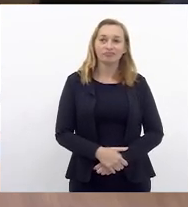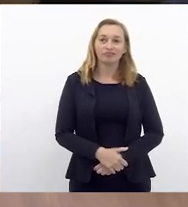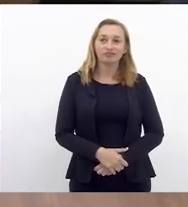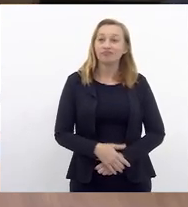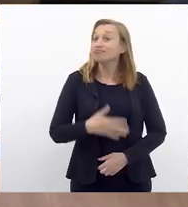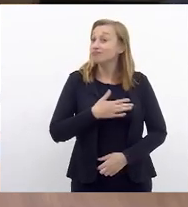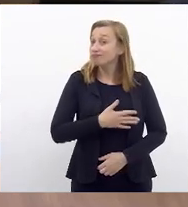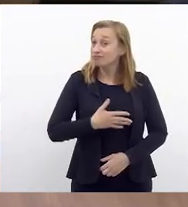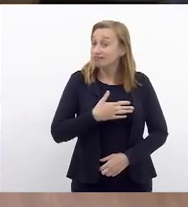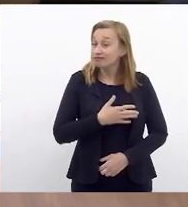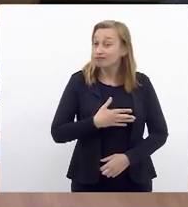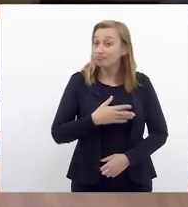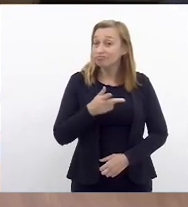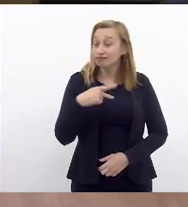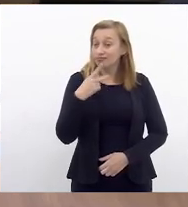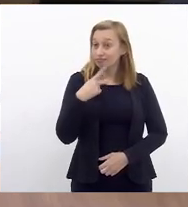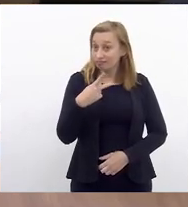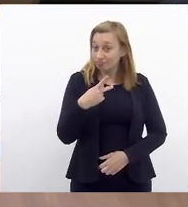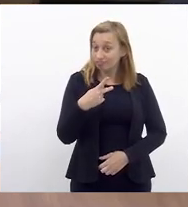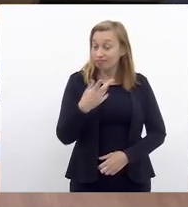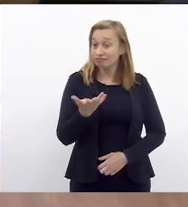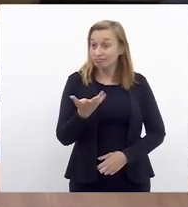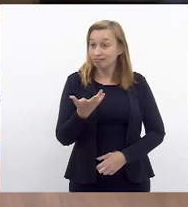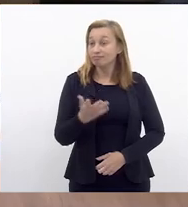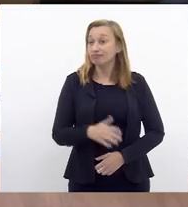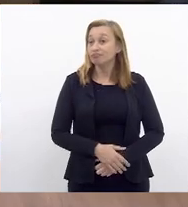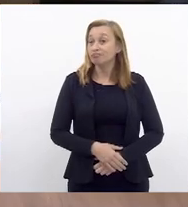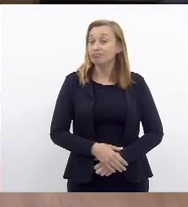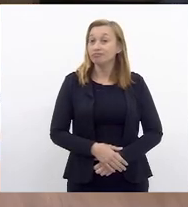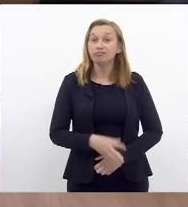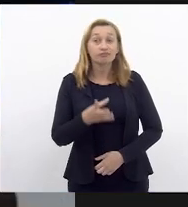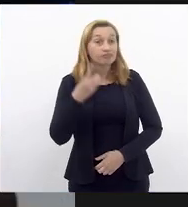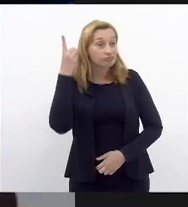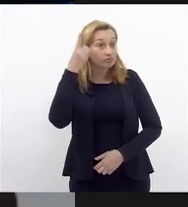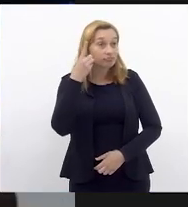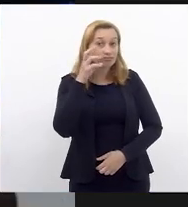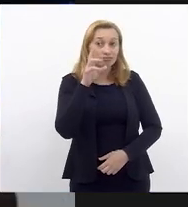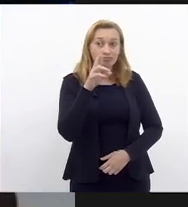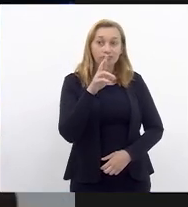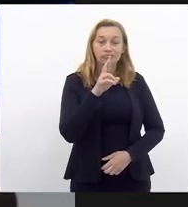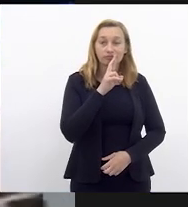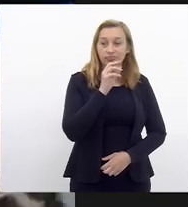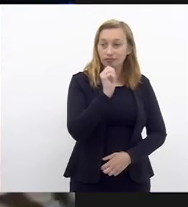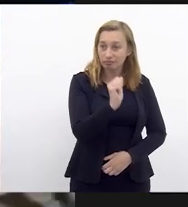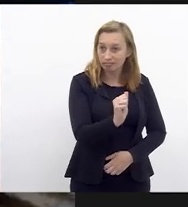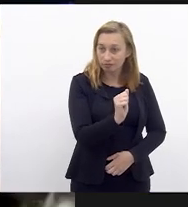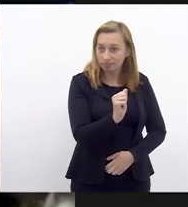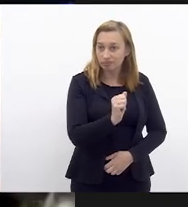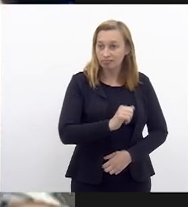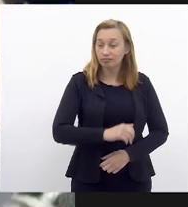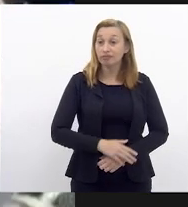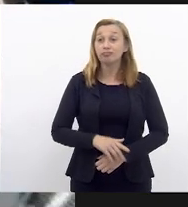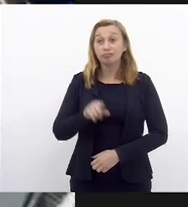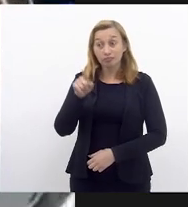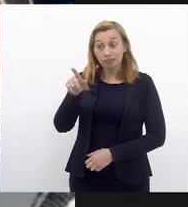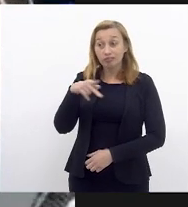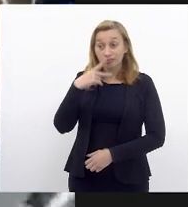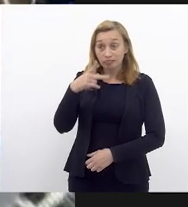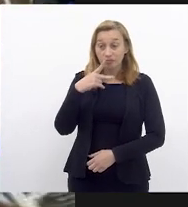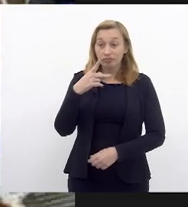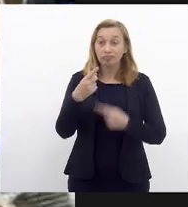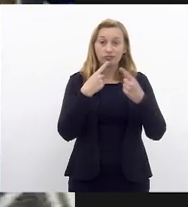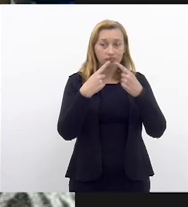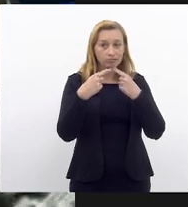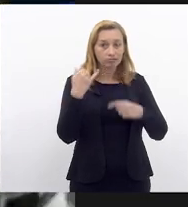eu gostaria de corroborar com as palavras finais do deputado Rodrigo Amorim. Como ele bem disse, o diálogo é